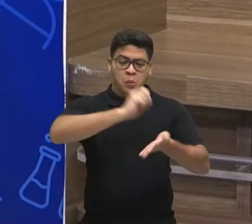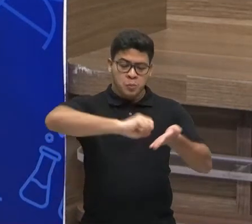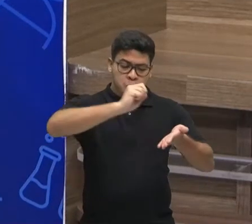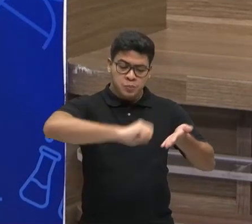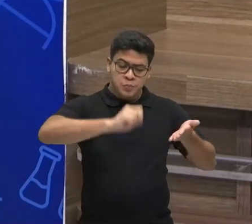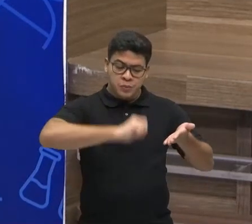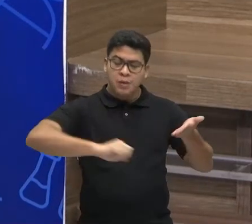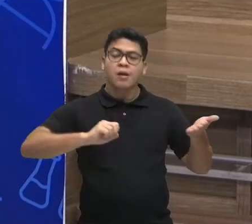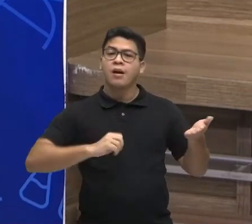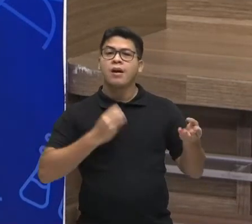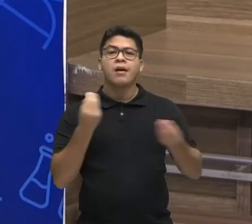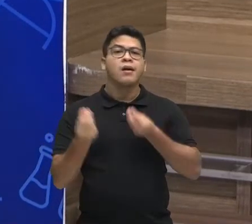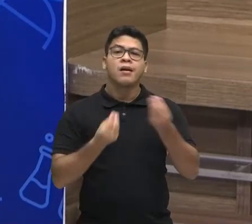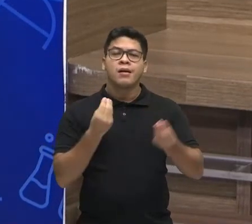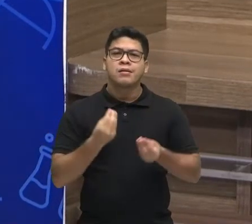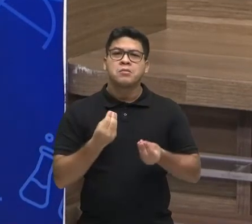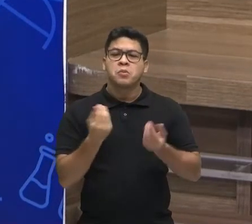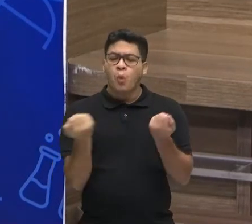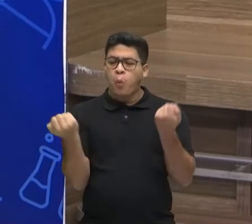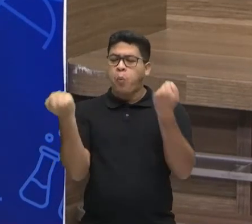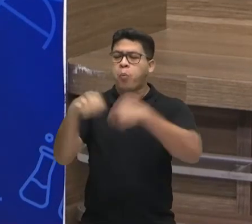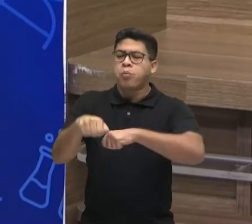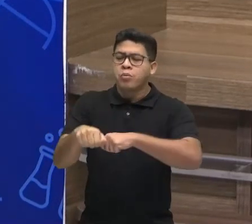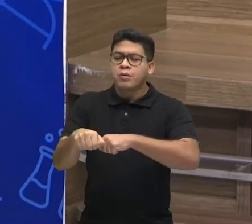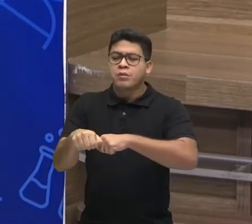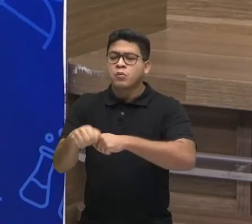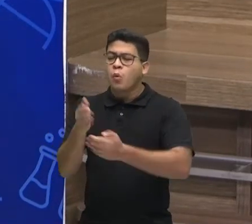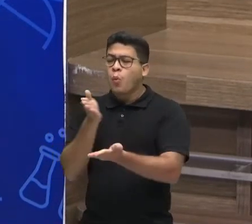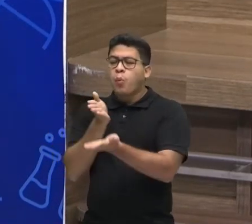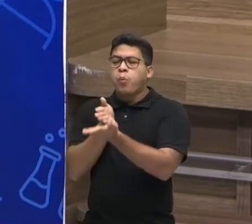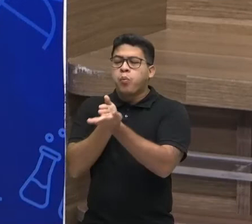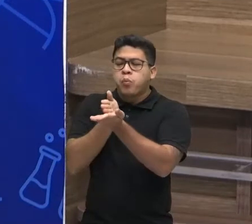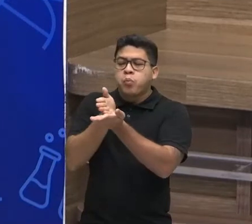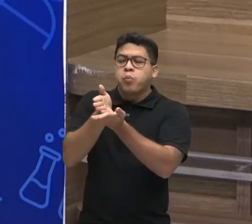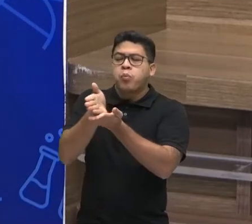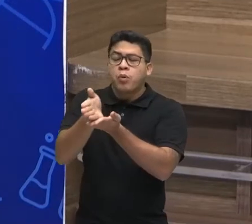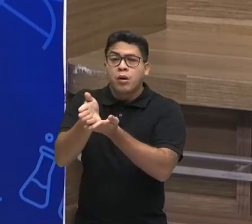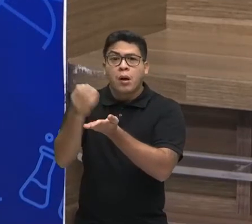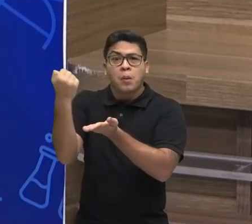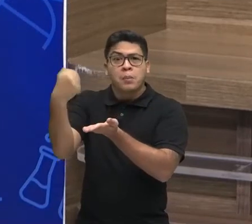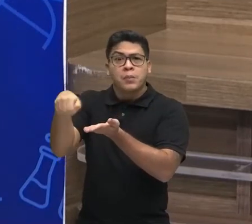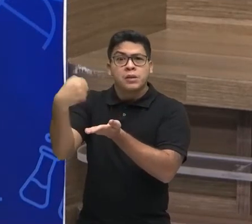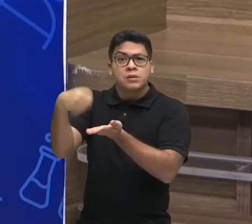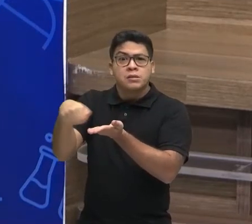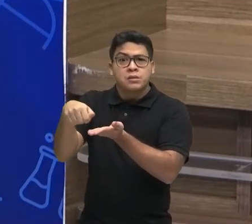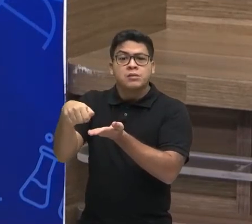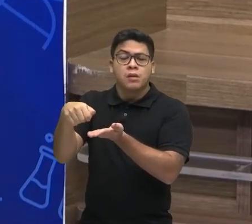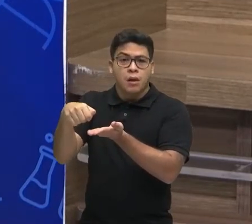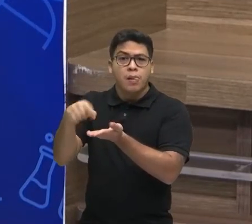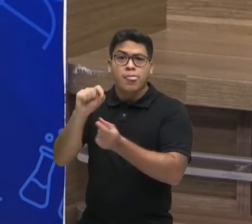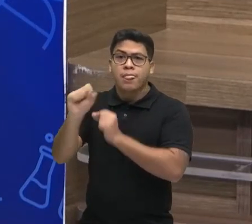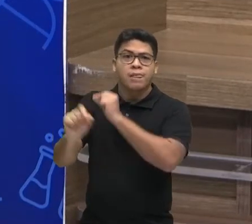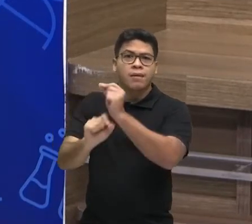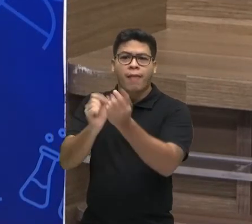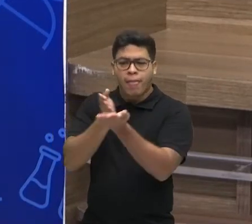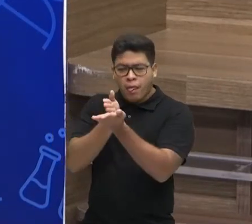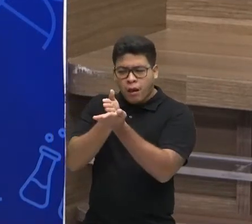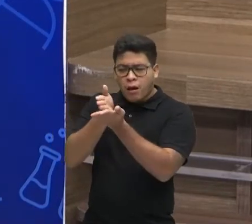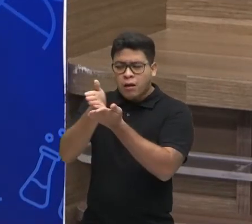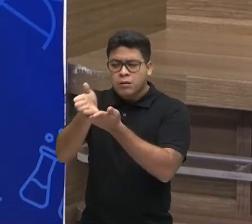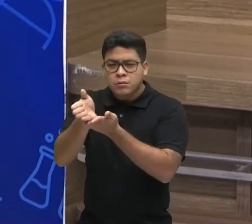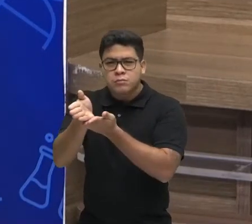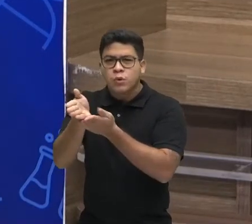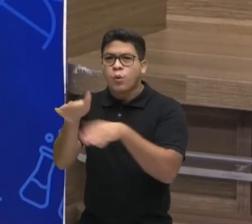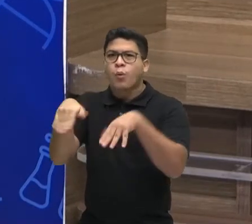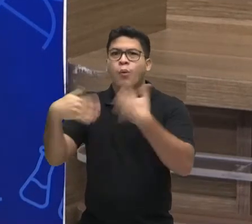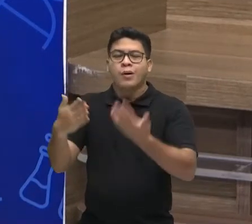que possibilidades eu encontro, para onde eu vou caminhar. Eu tenho que ter um direcionamento, eu tenho que estabelecer o meu direcionamento. E